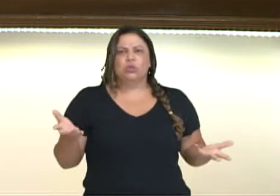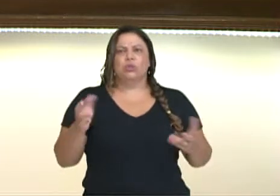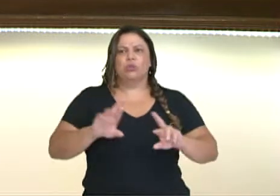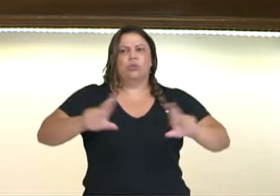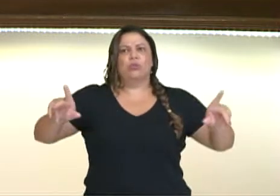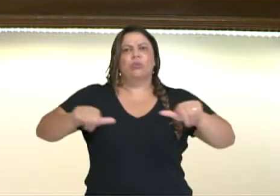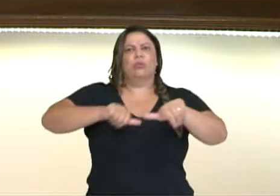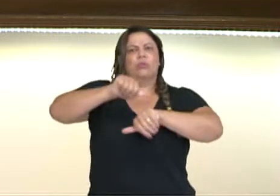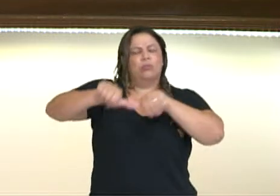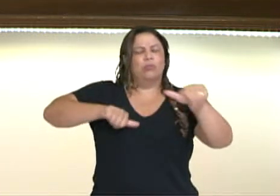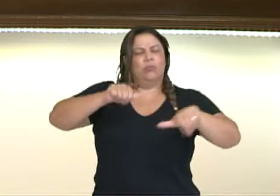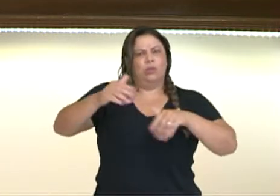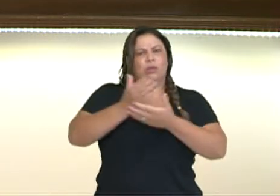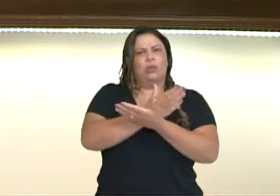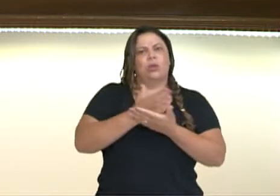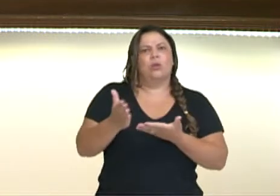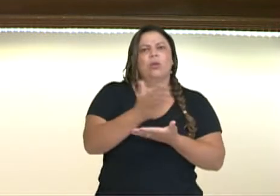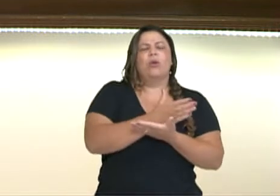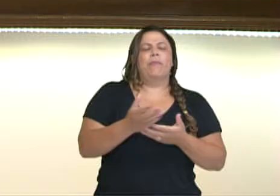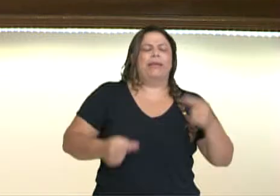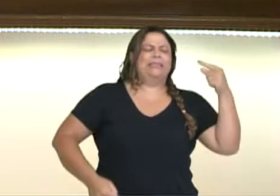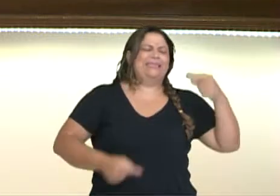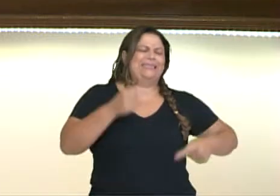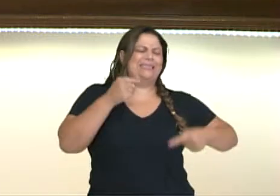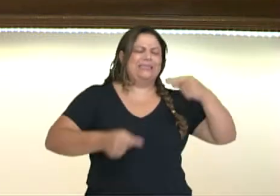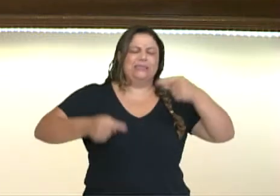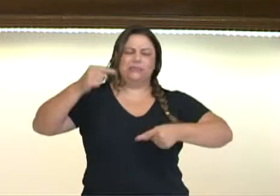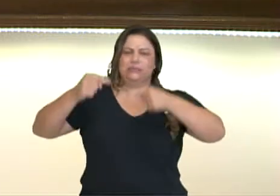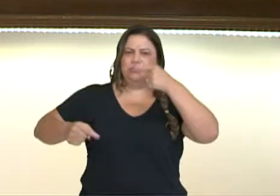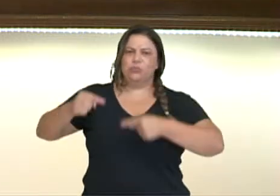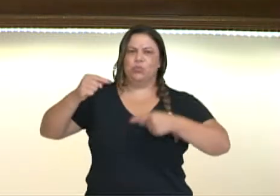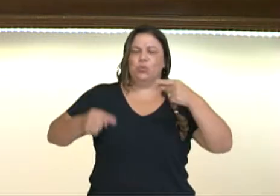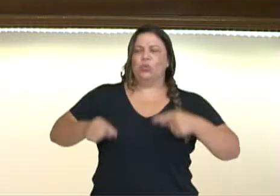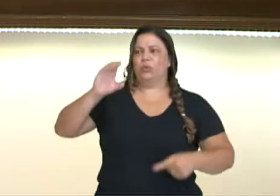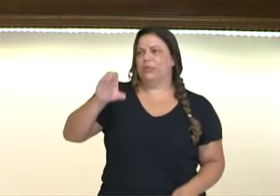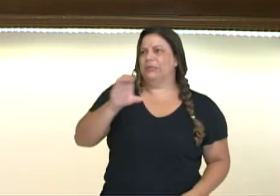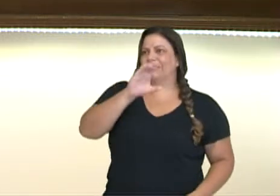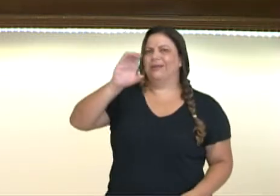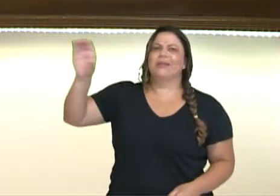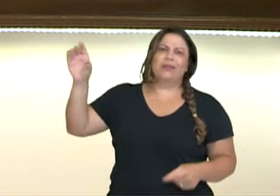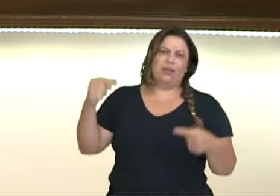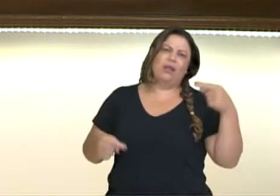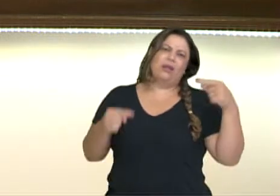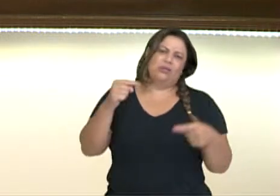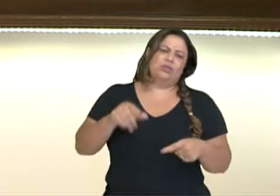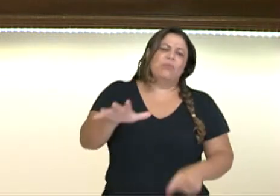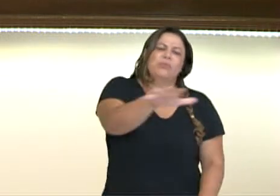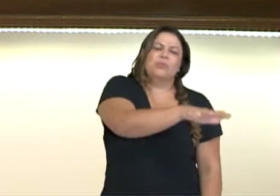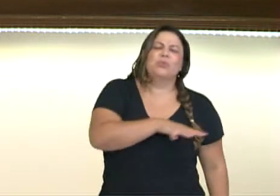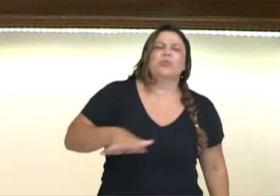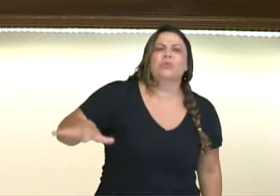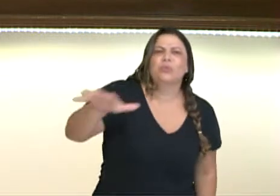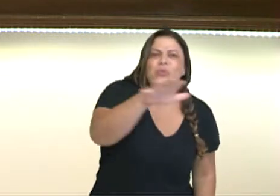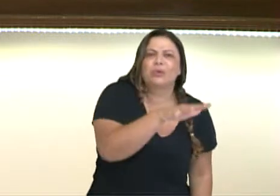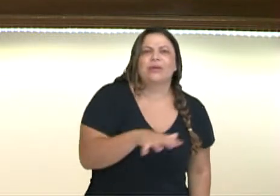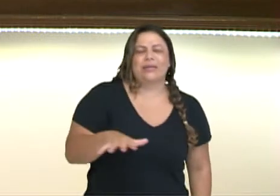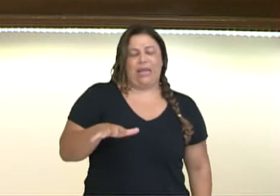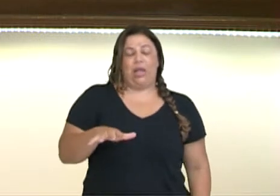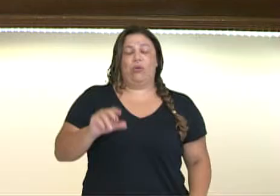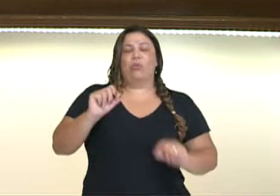começar pela disputa da igreja por um território que é muito sagrado nas escrituras, que é